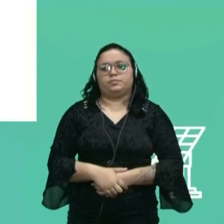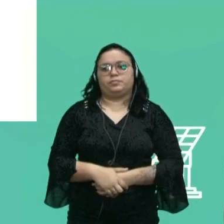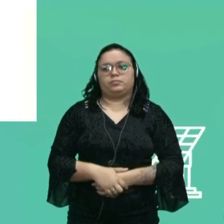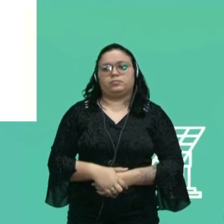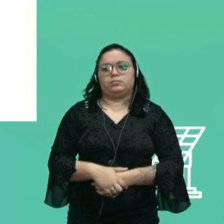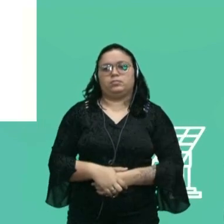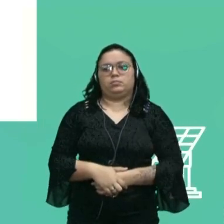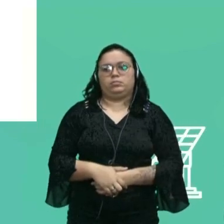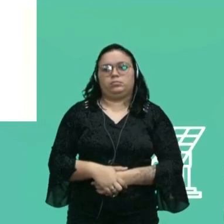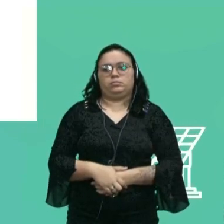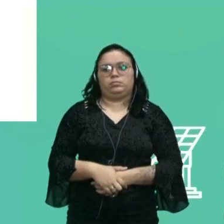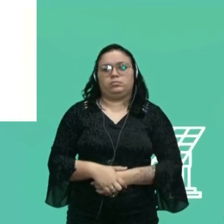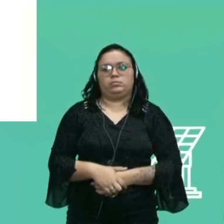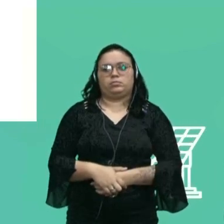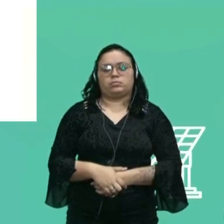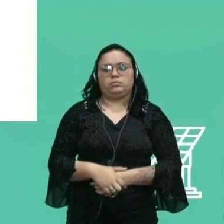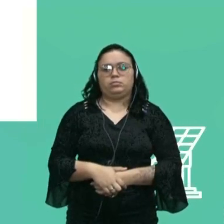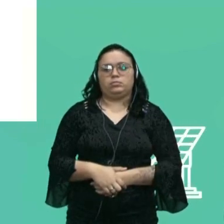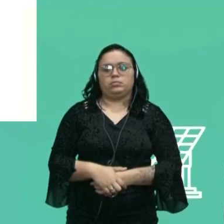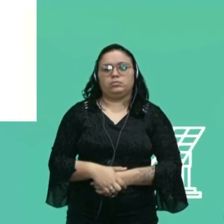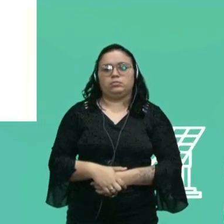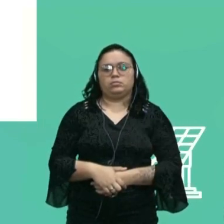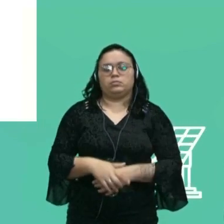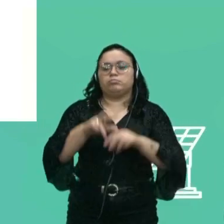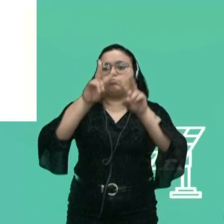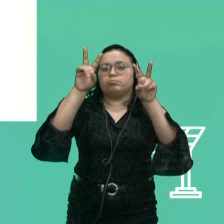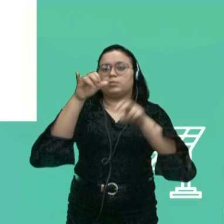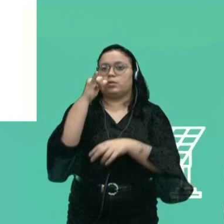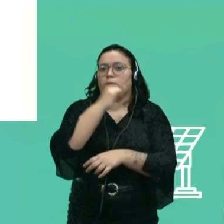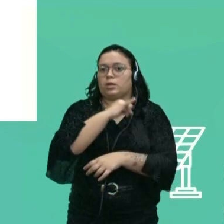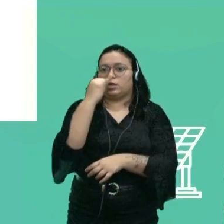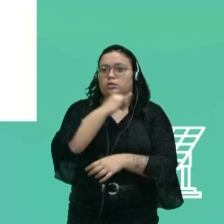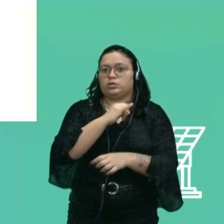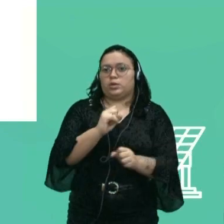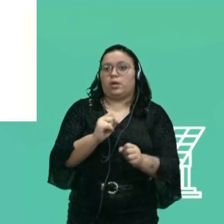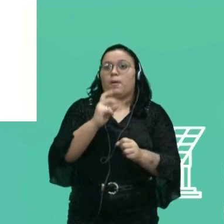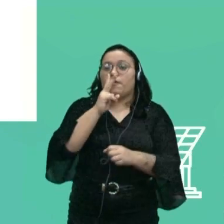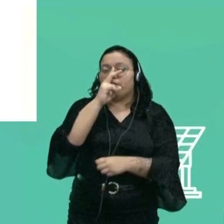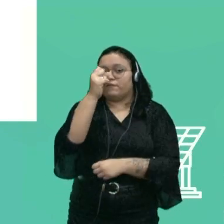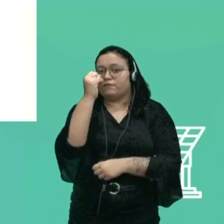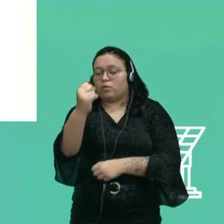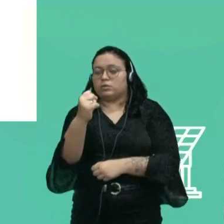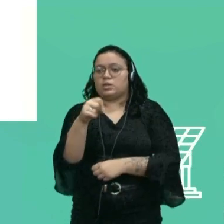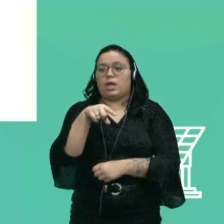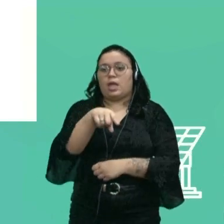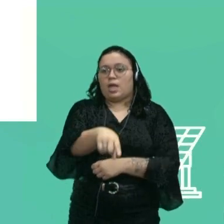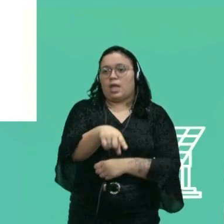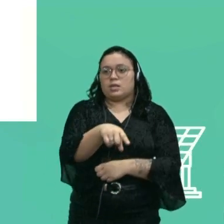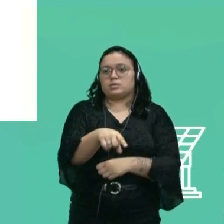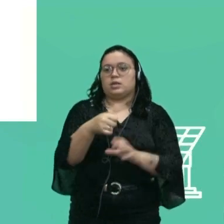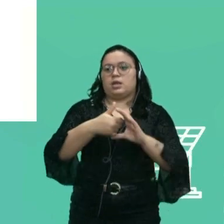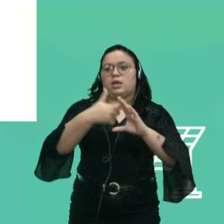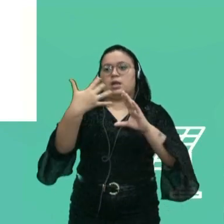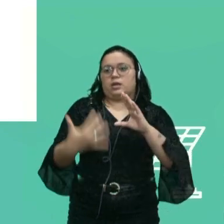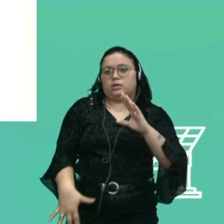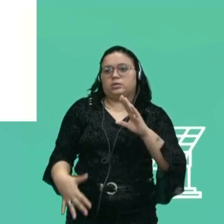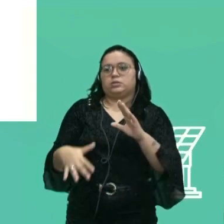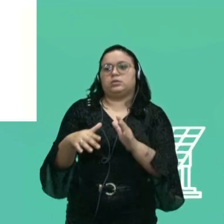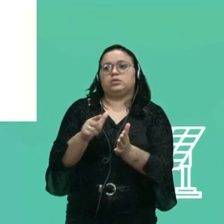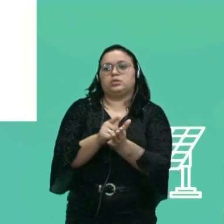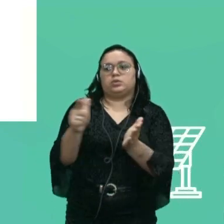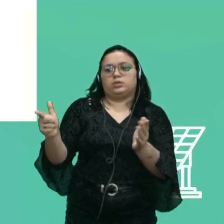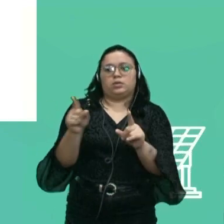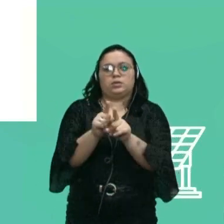meios de produção de potência e energia. As características regionais de segurança hídrica e mesmo de